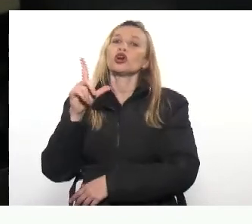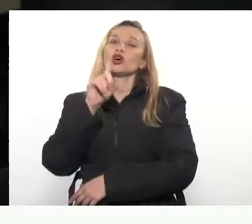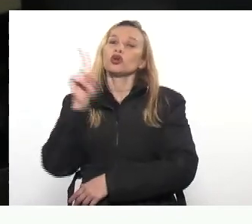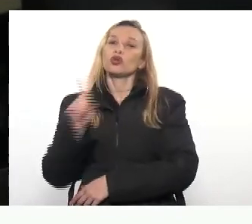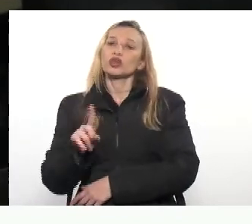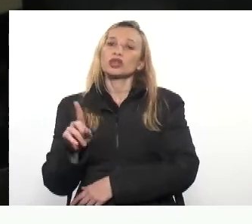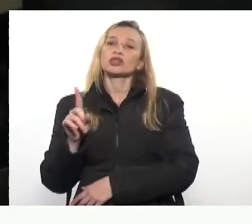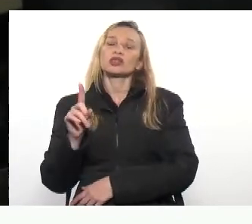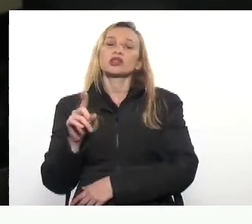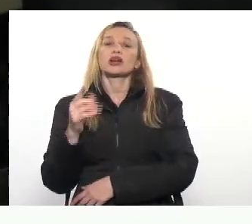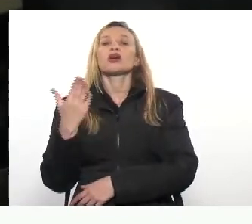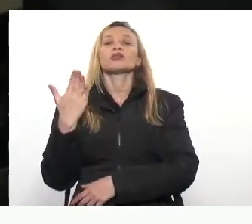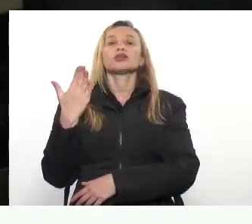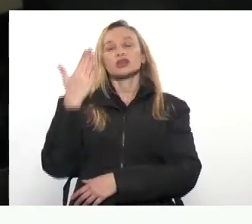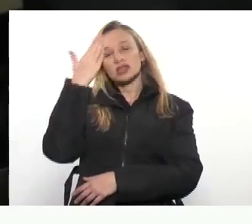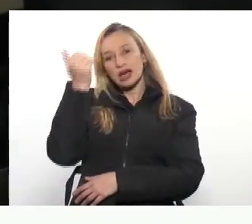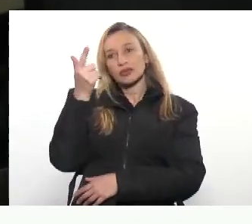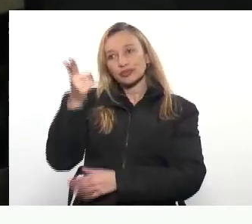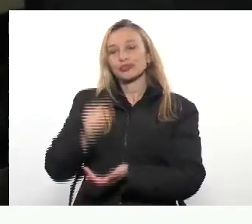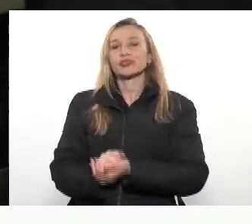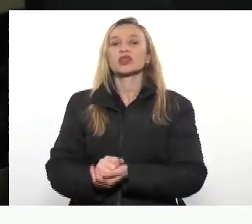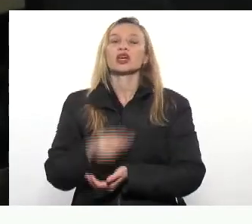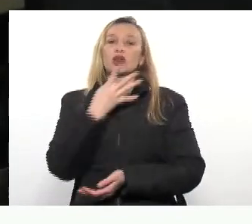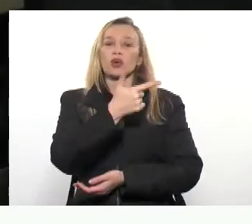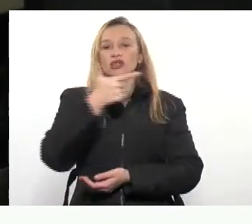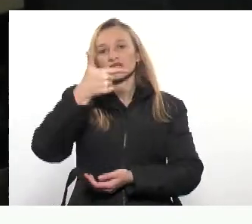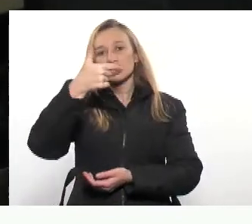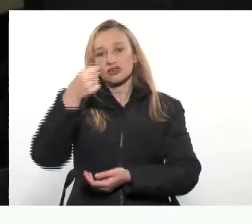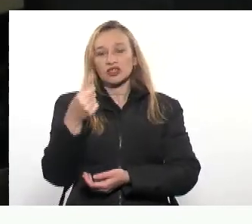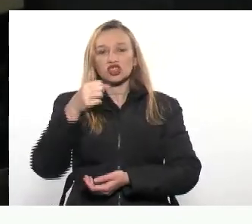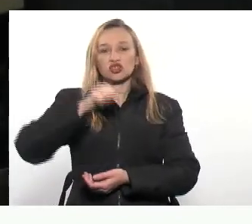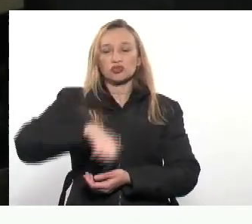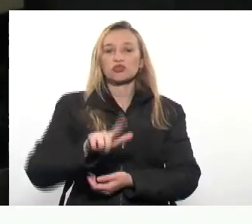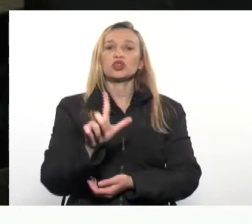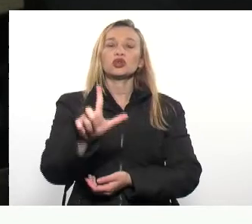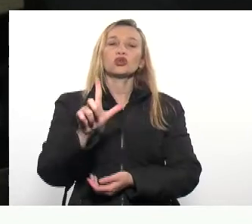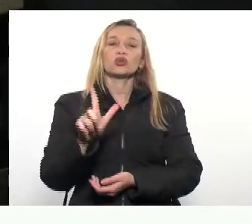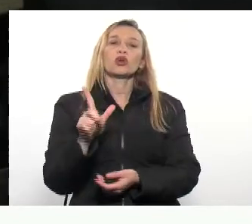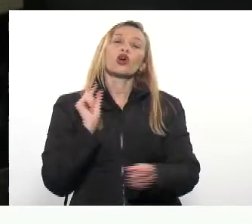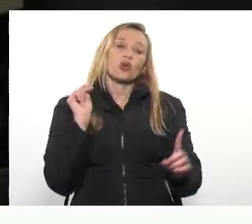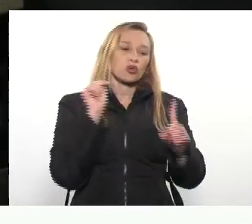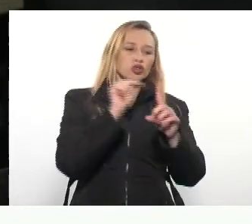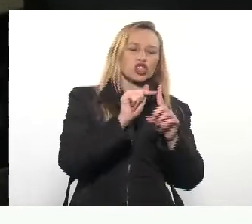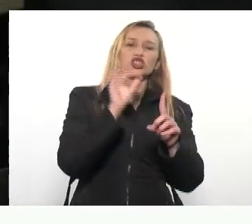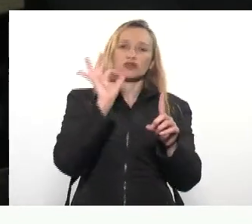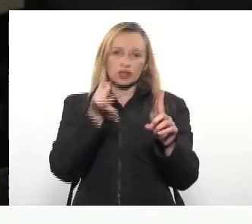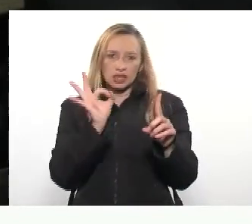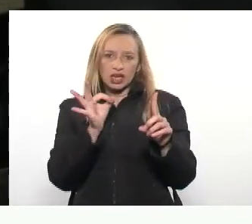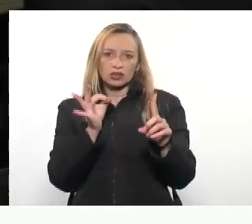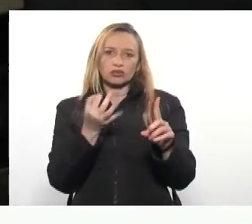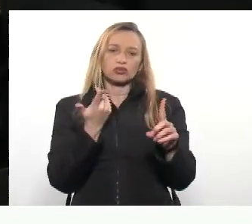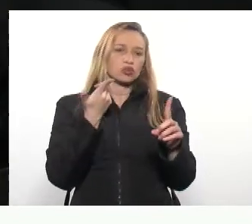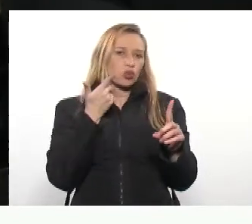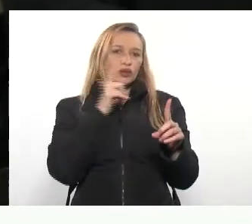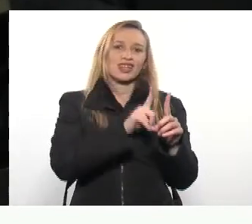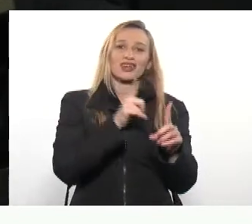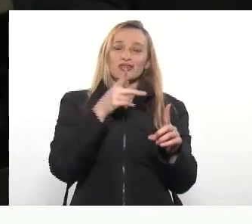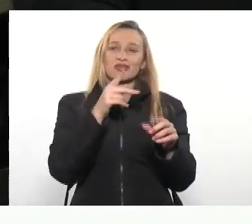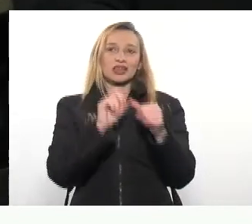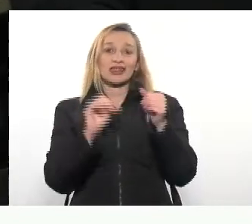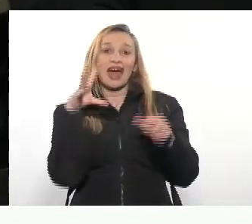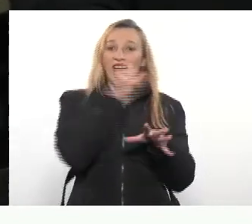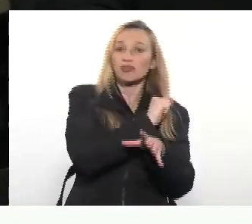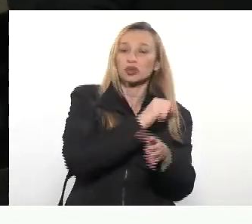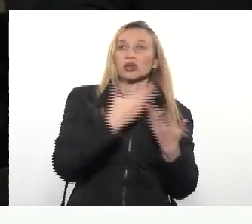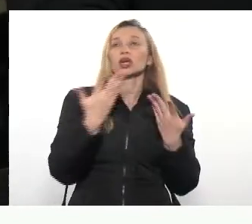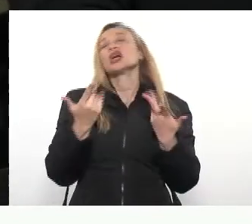área na companhia. Mas, enfim, nesses 420 mil, o objetivo, e é evidente que não se consegue fazer isso de uma hora para outra, né? Para vocês